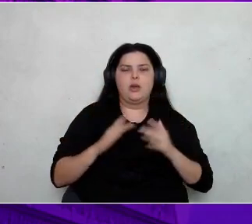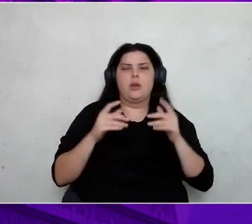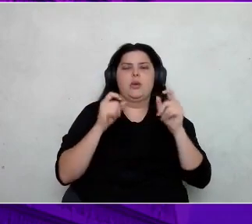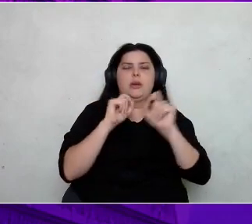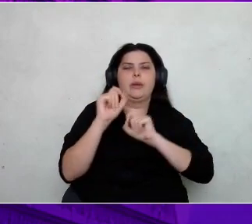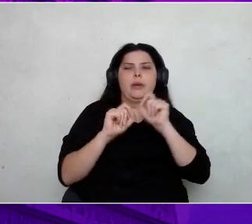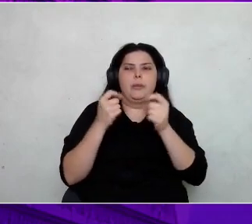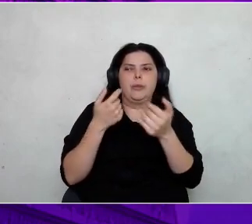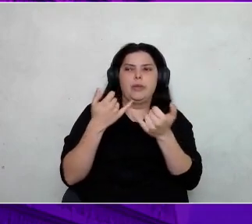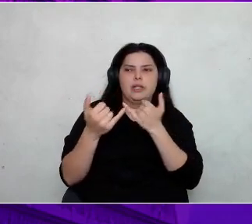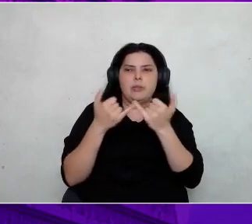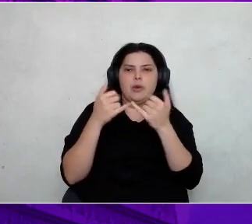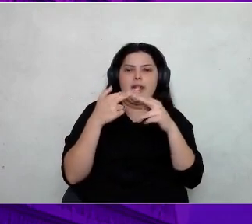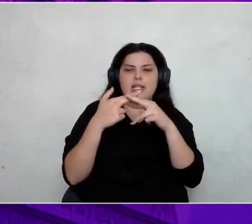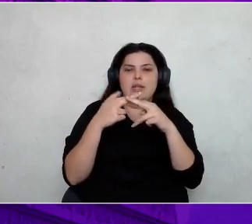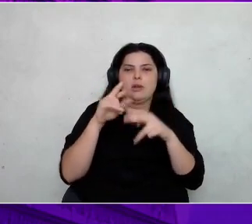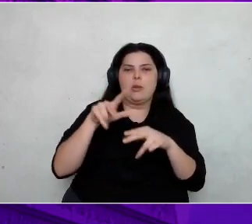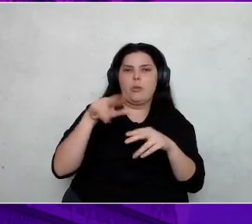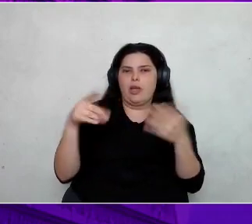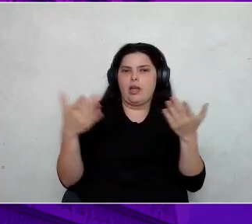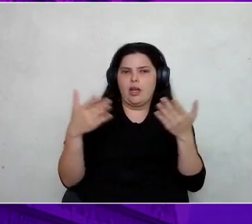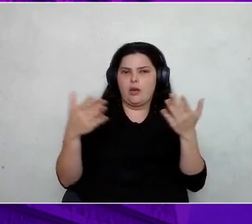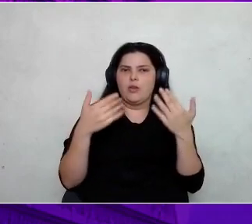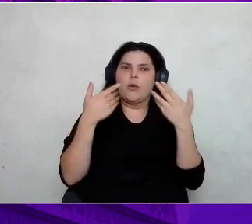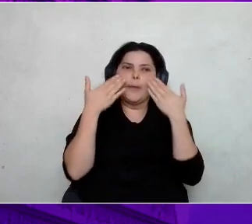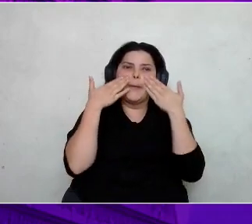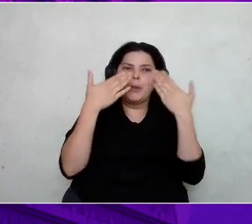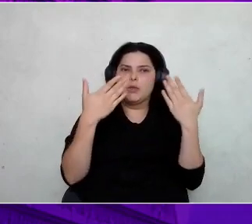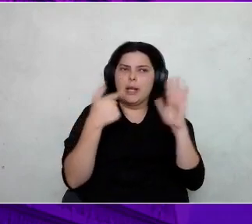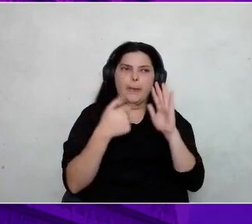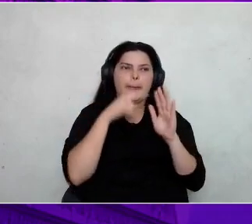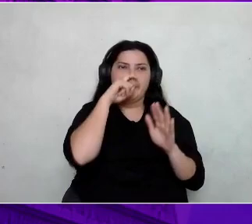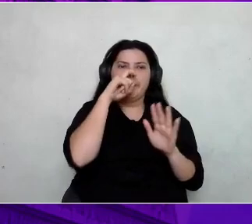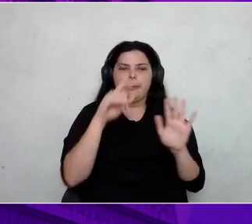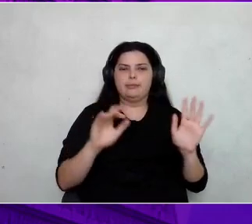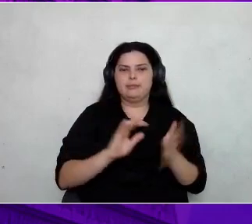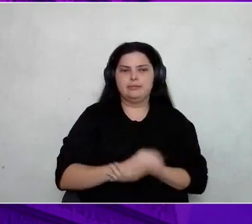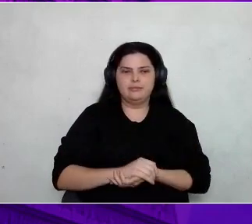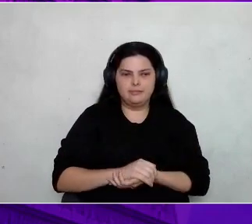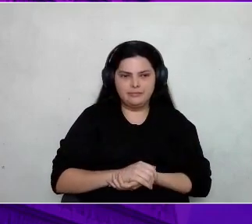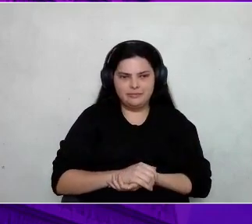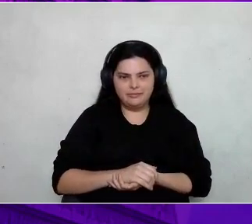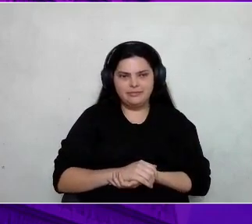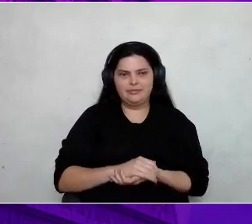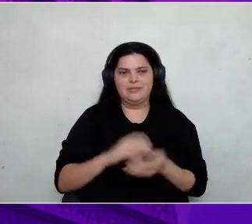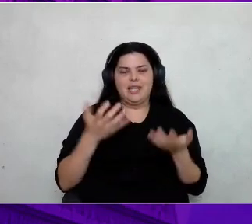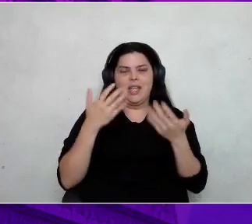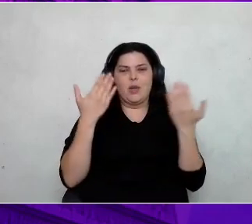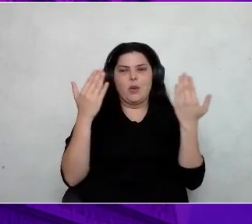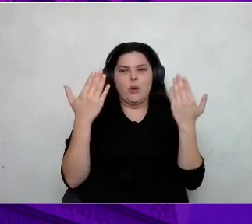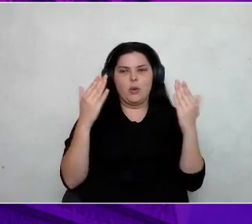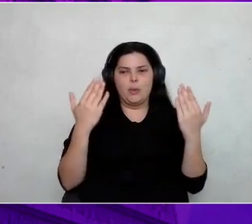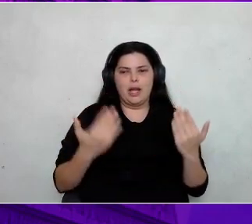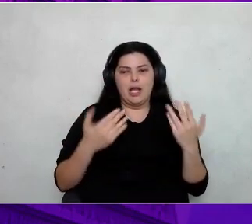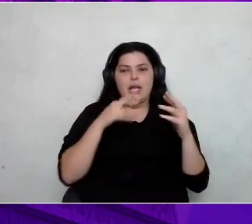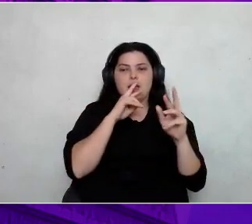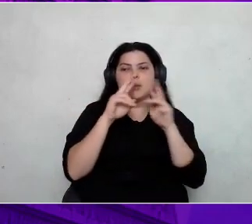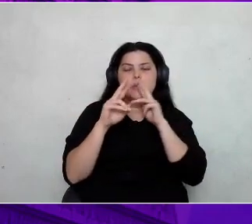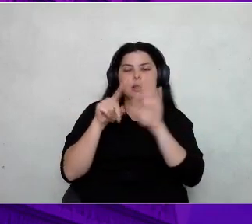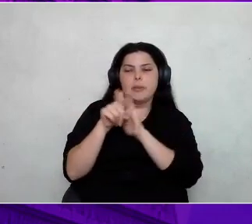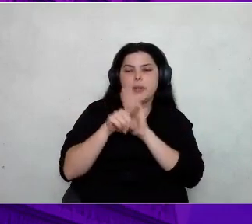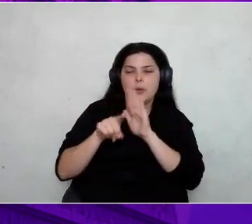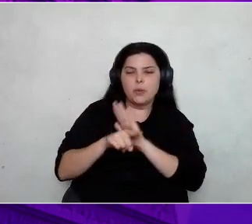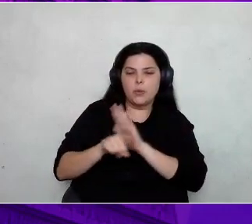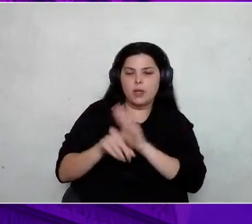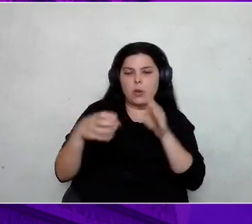no Excel, tá bom? Agora eu vou só me exibir. Digamos que vocês querem comparar as respostas de várias questões para vários grupos. Aí